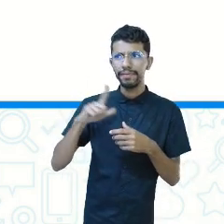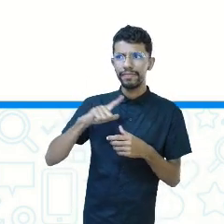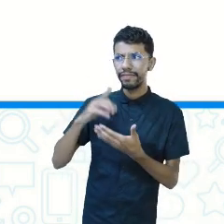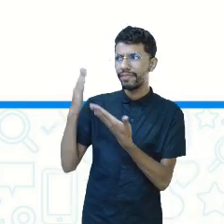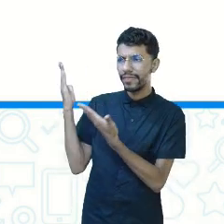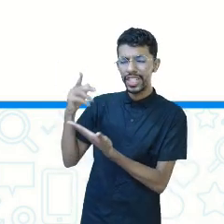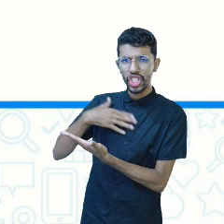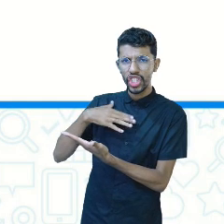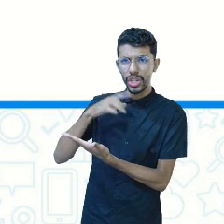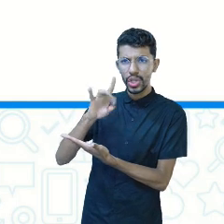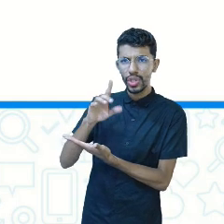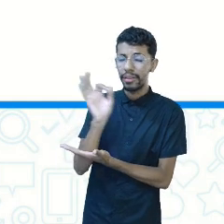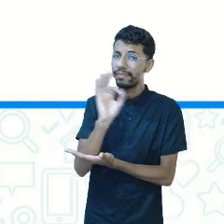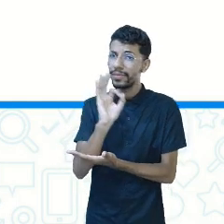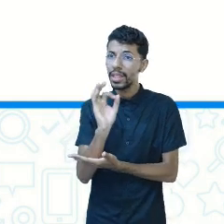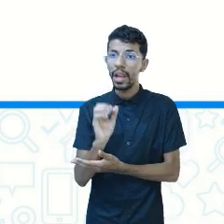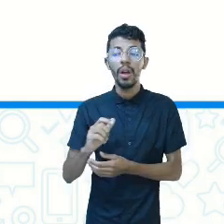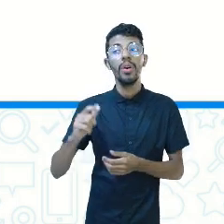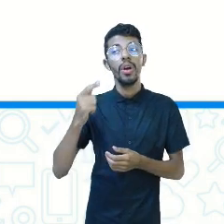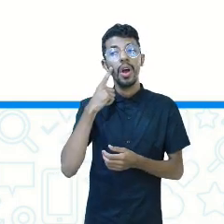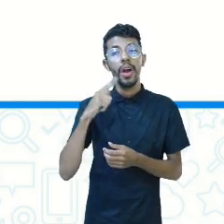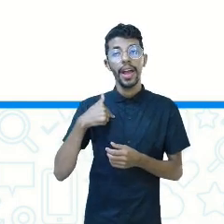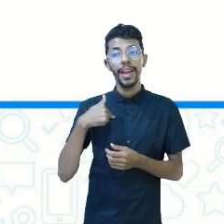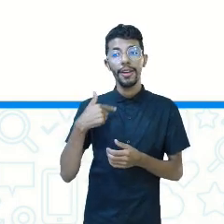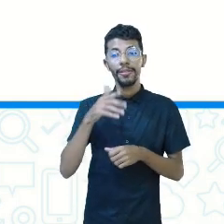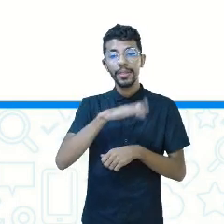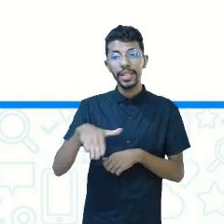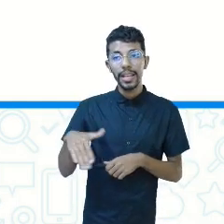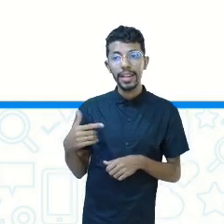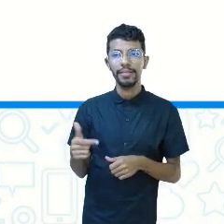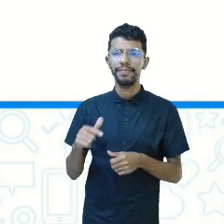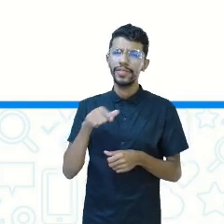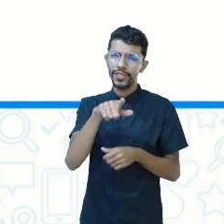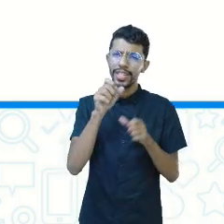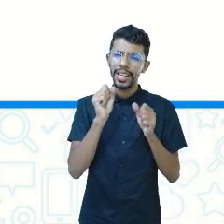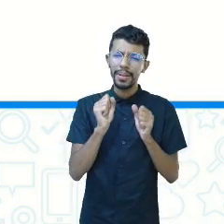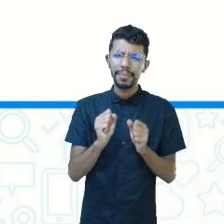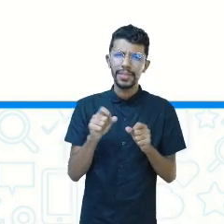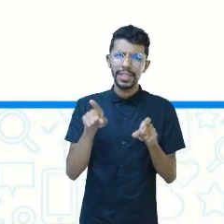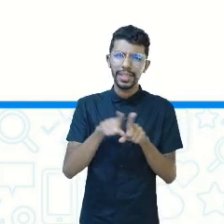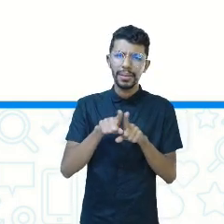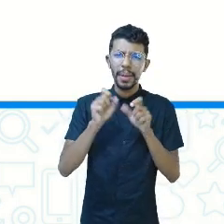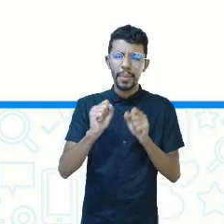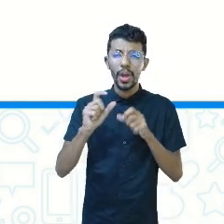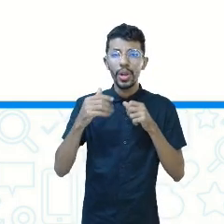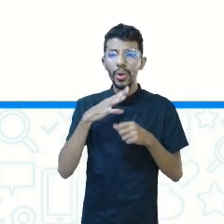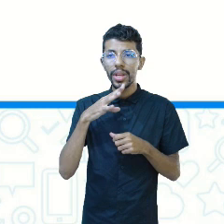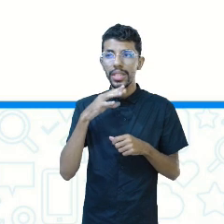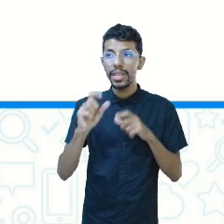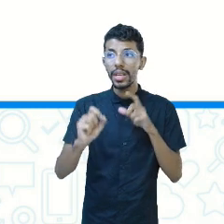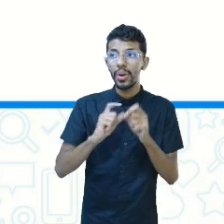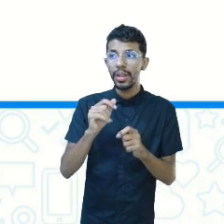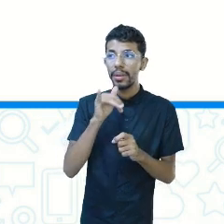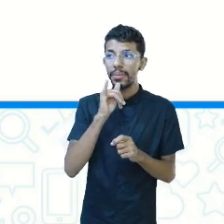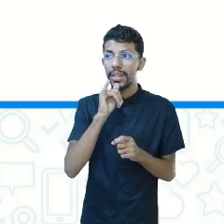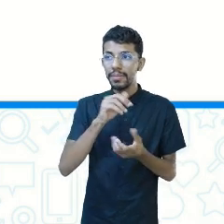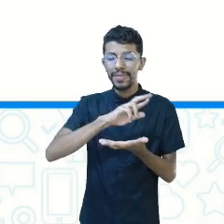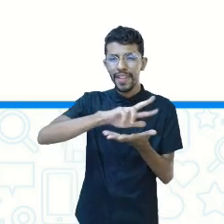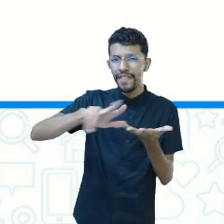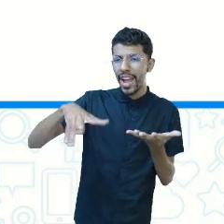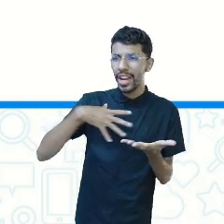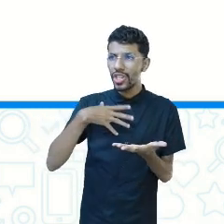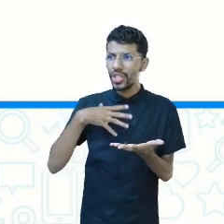devem conhecer, tem outros tipos de amarelinha que a gente brinca também. Tem uma que tem uma forma, um círculo que é colocado no